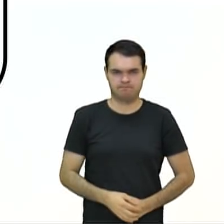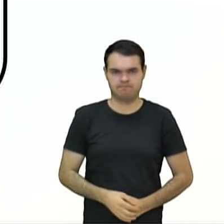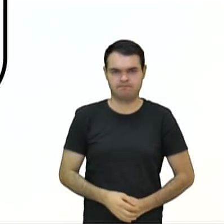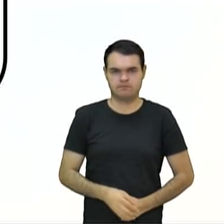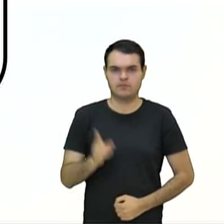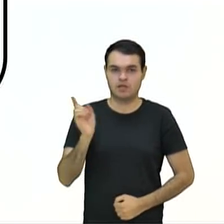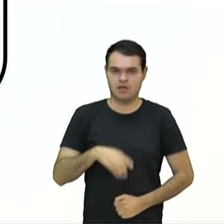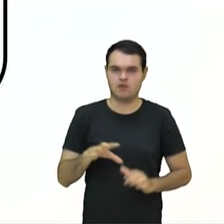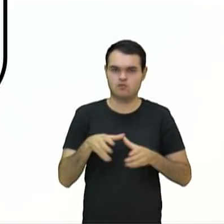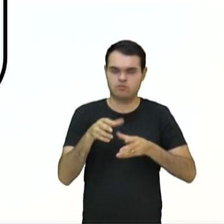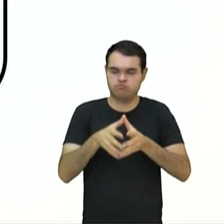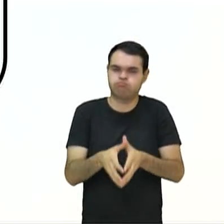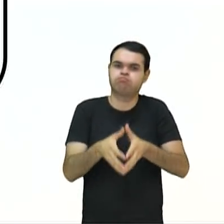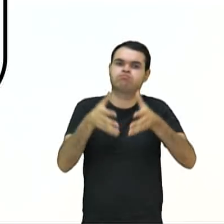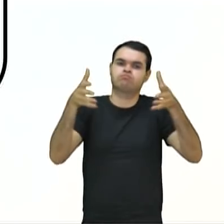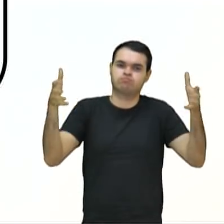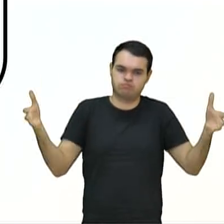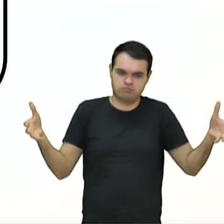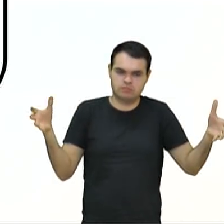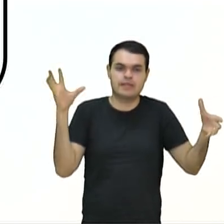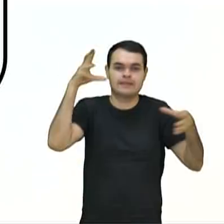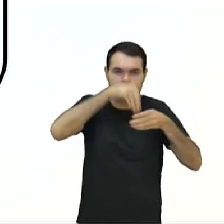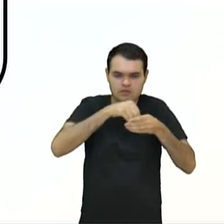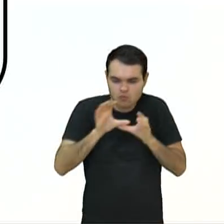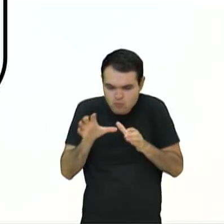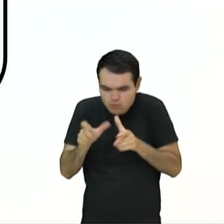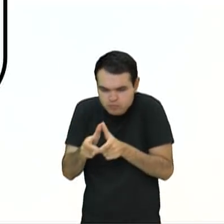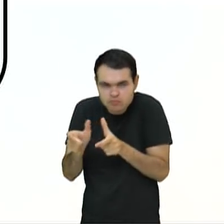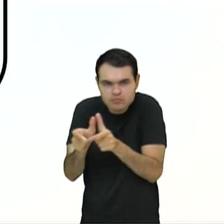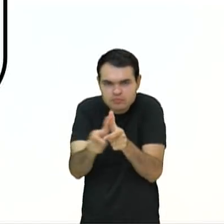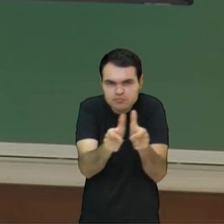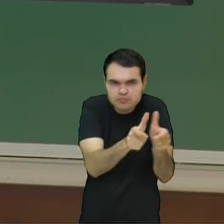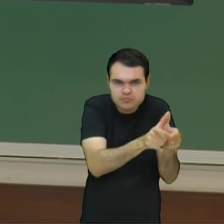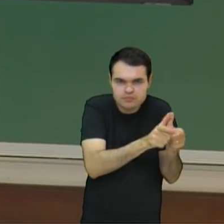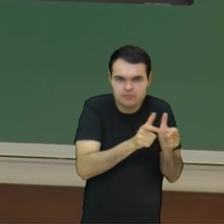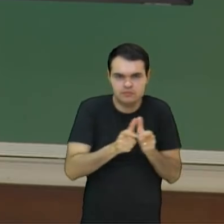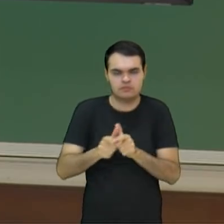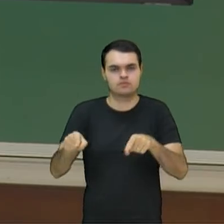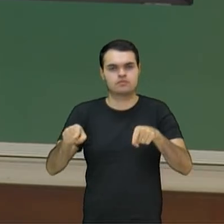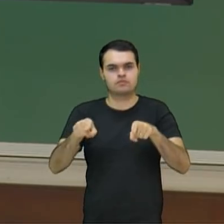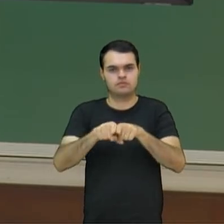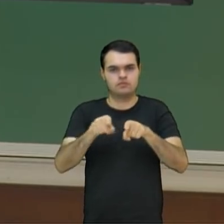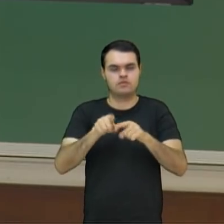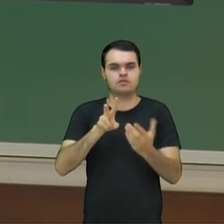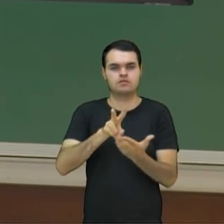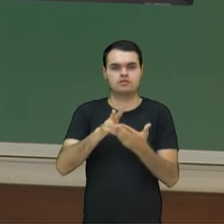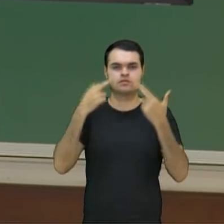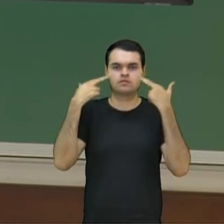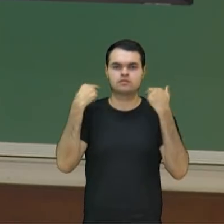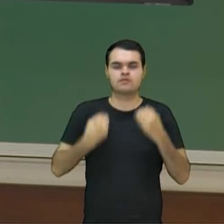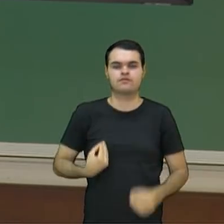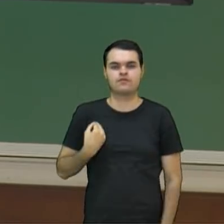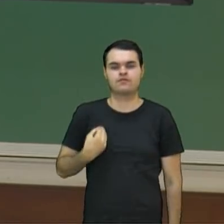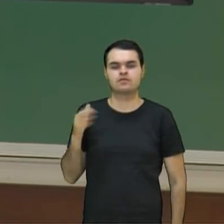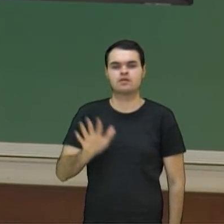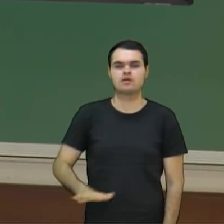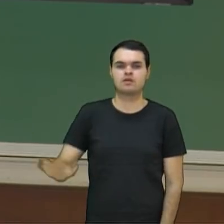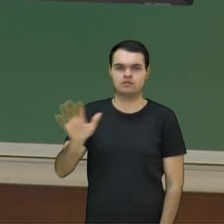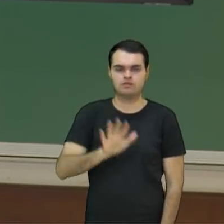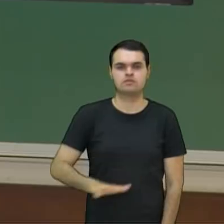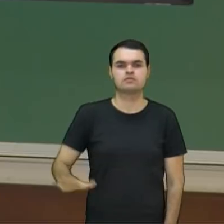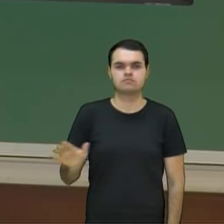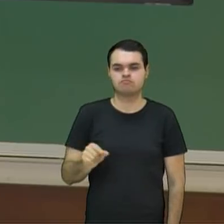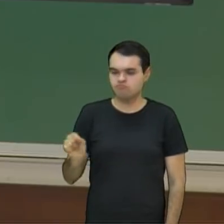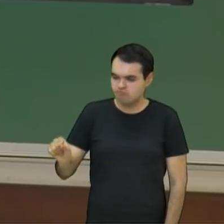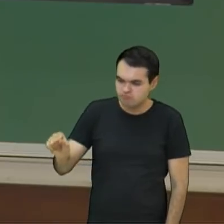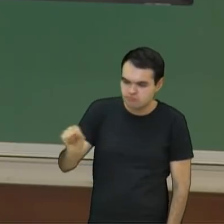grupos grandes lá, e dentro deles nós também podemos encontrar subdivisões de povos que viviam nessas áreas, e ali os